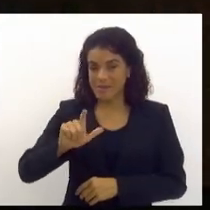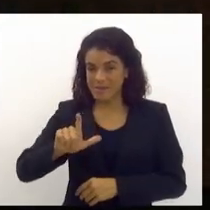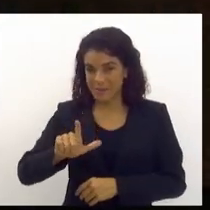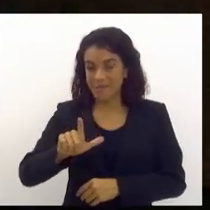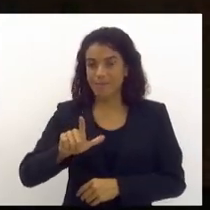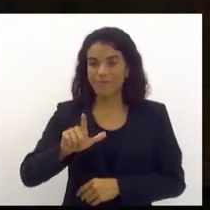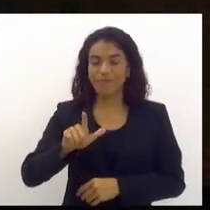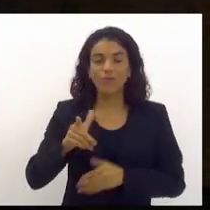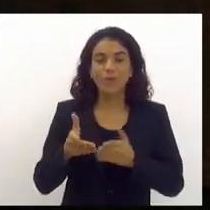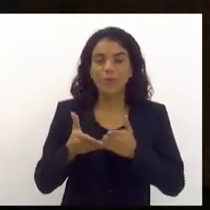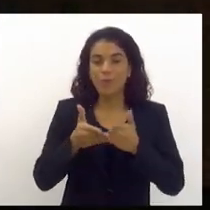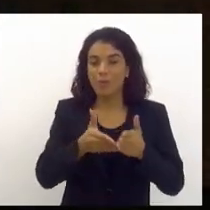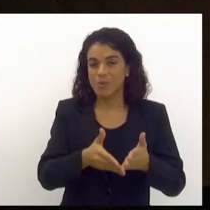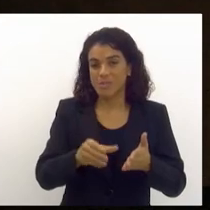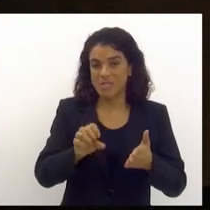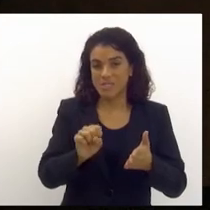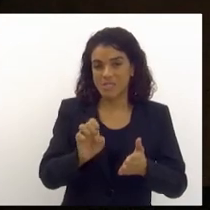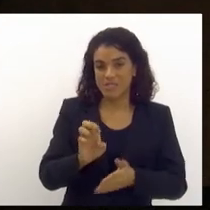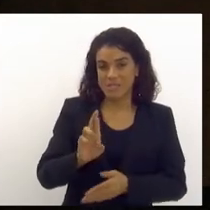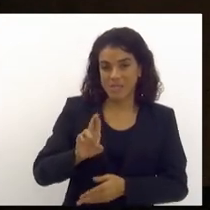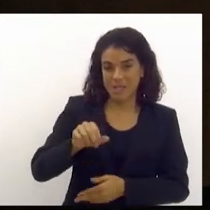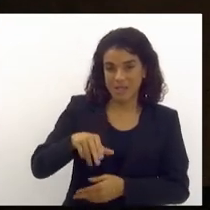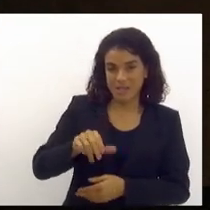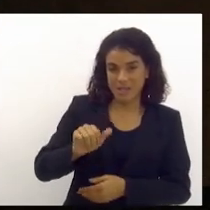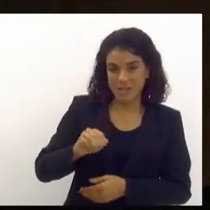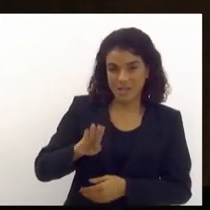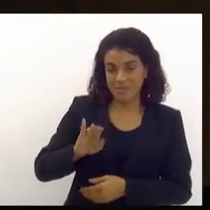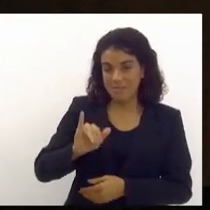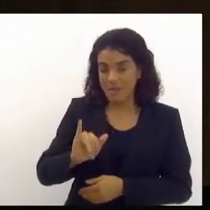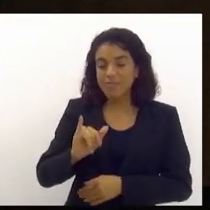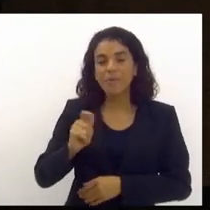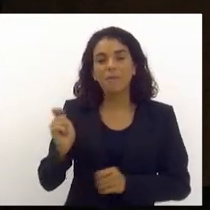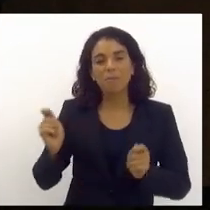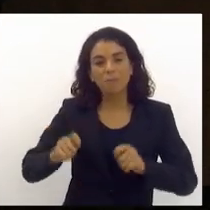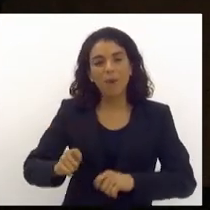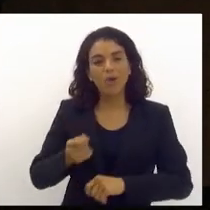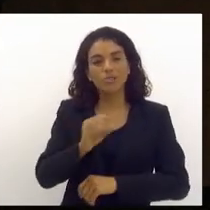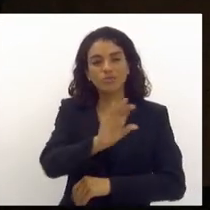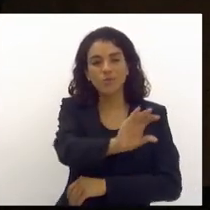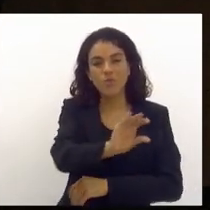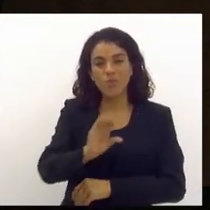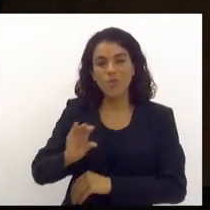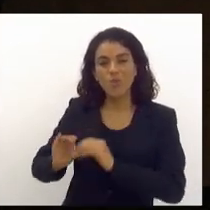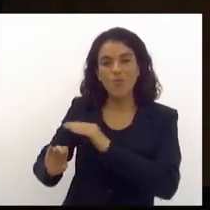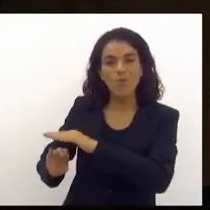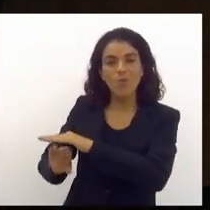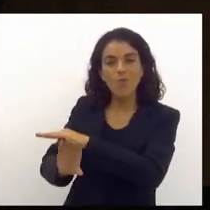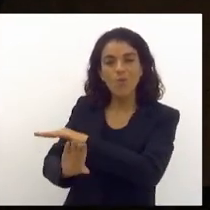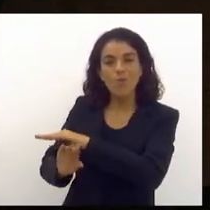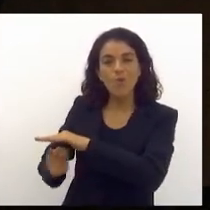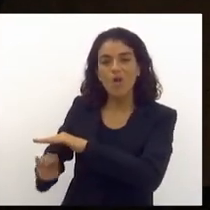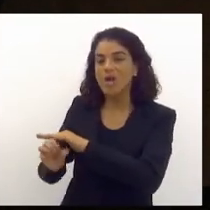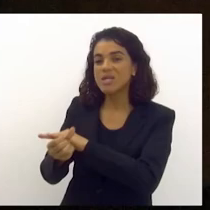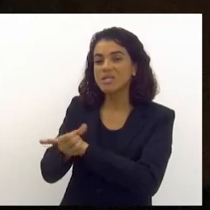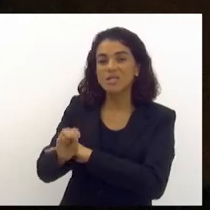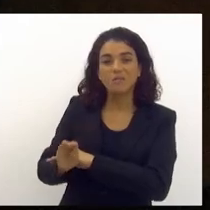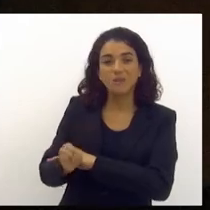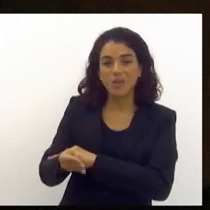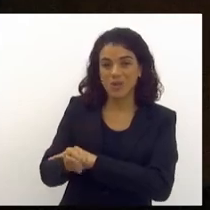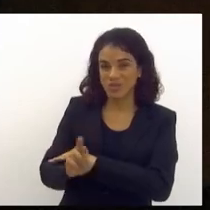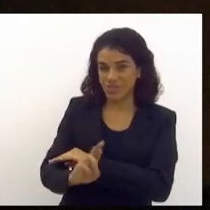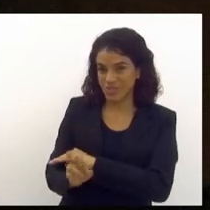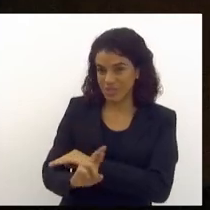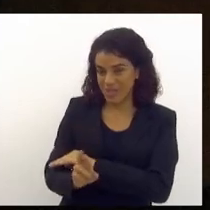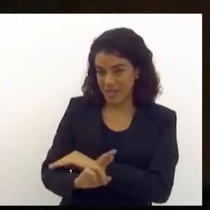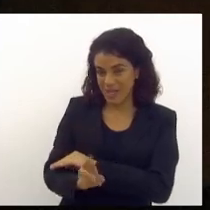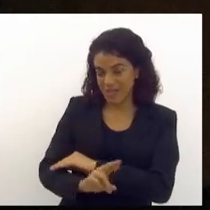de Sernambi, que pode botar nos cofres do Estado 6 bilhões de reais. Então, esses 6